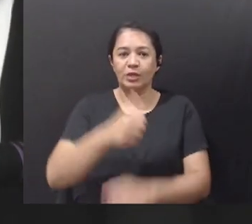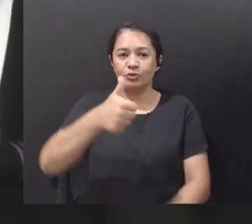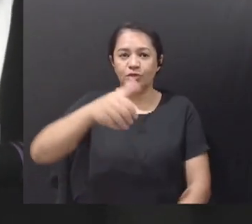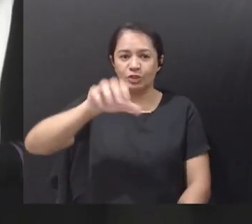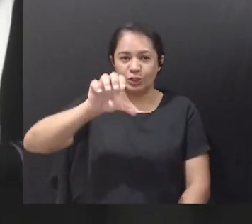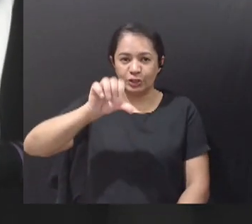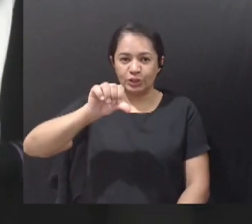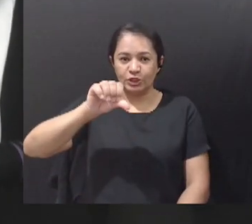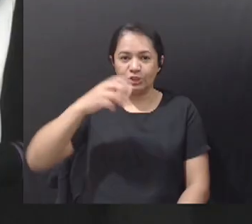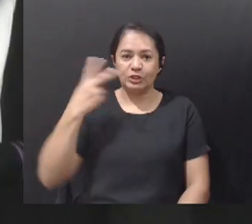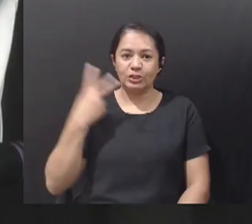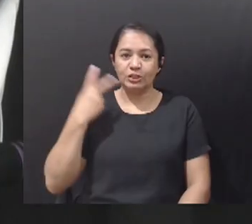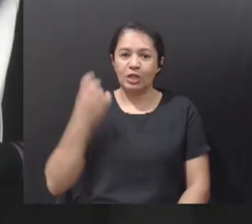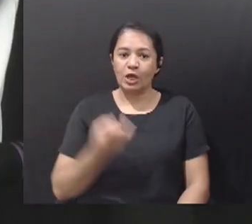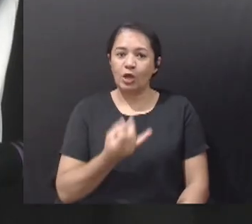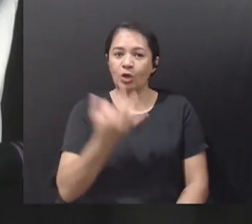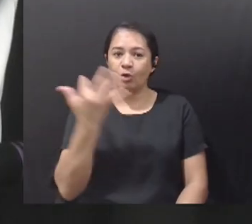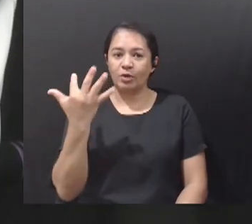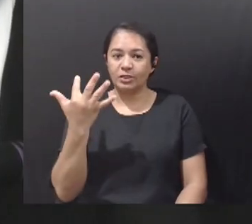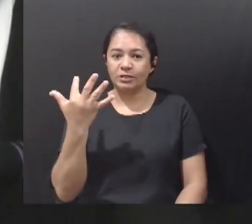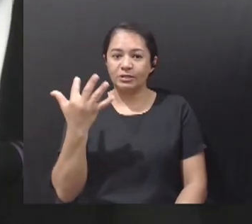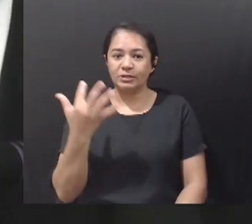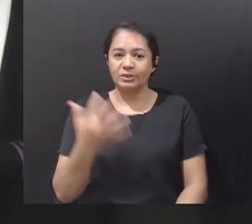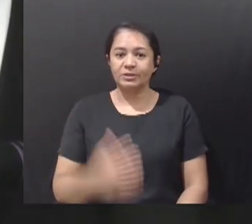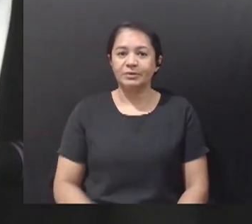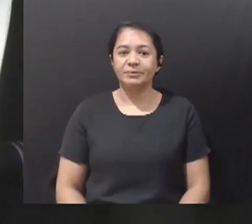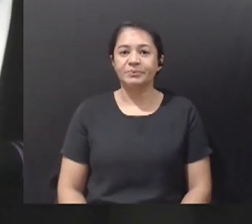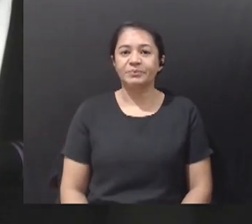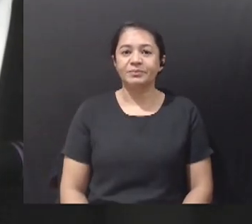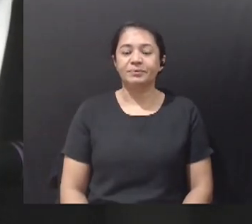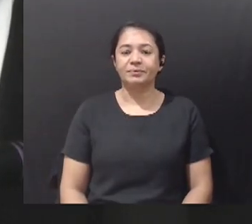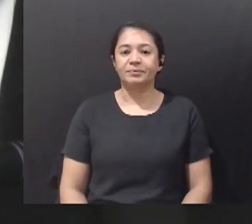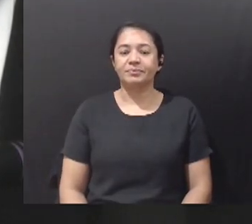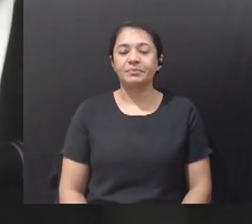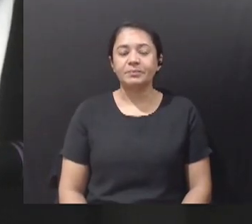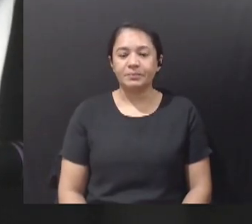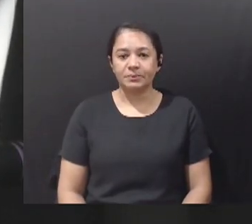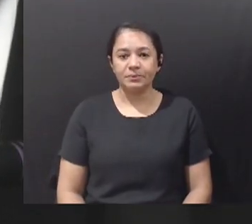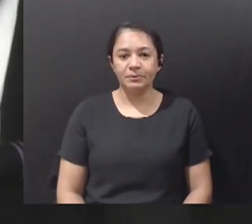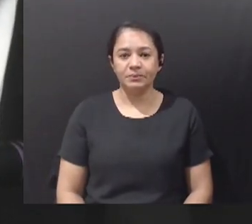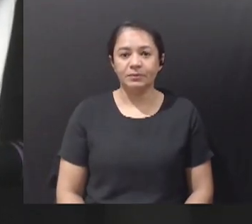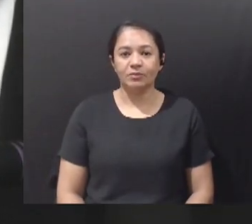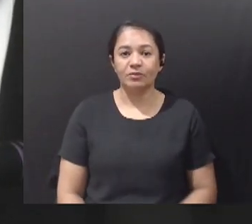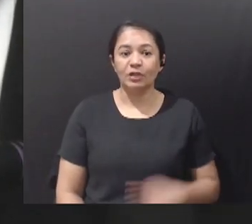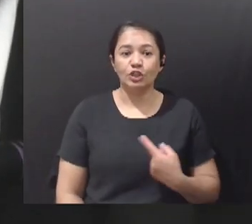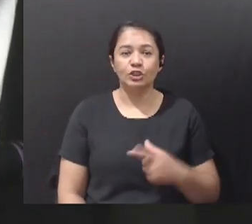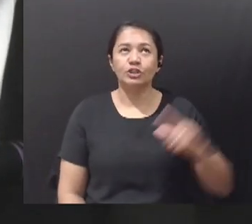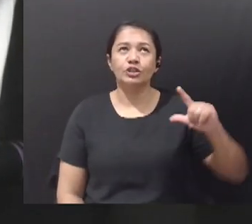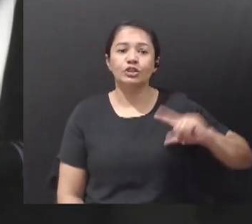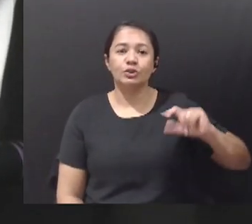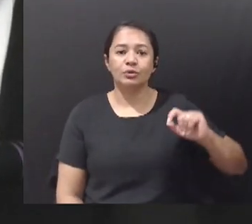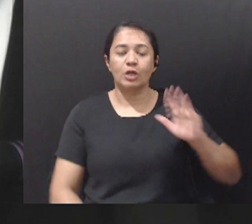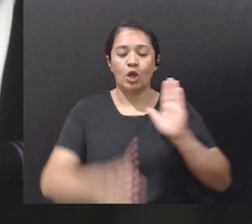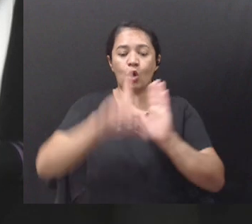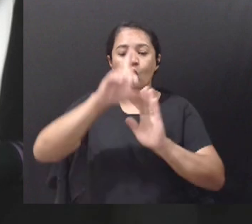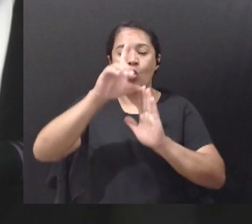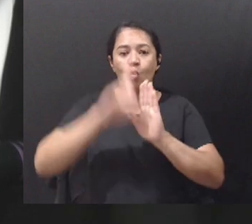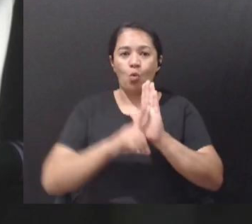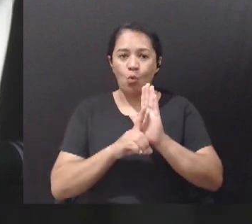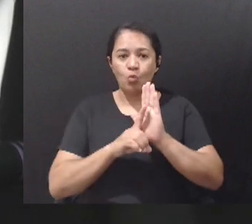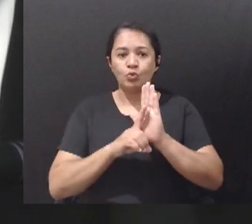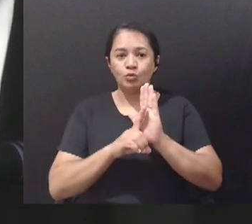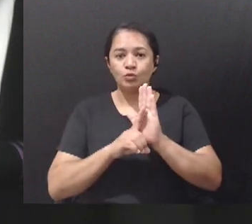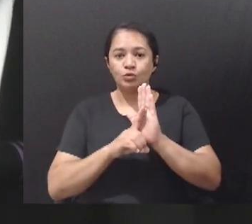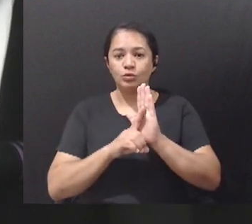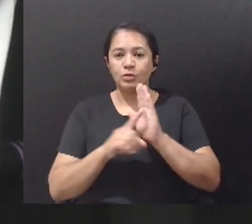de vereadores e de cadeiras na Câmara de Campinas, e que nós tínhamos o direito, porque tínhamos sido